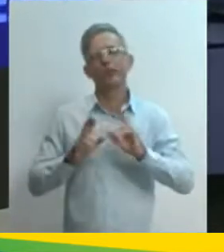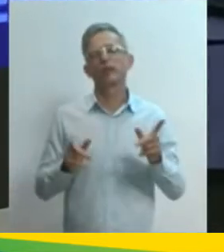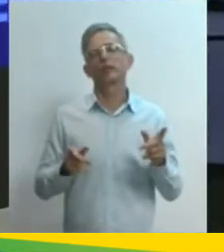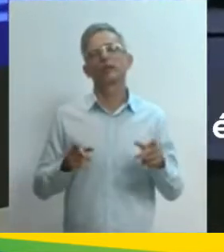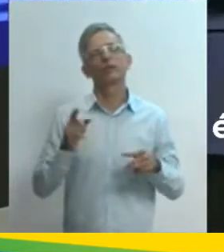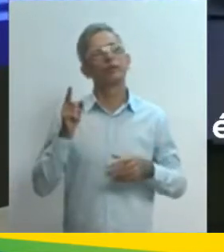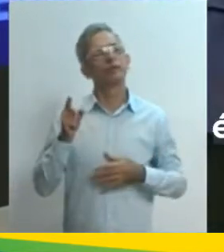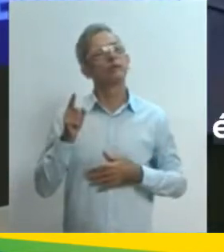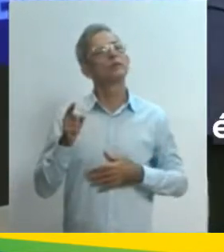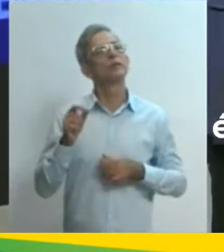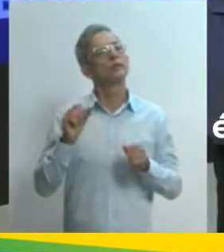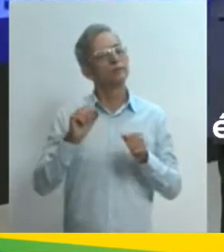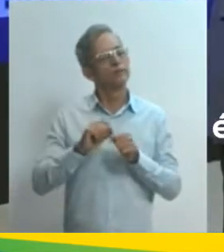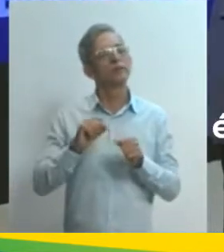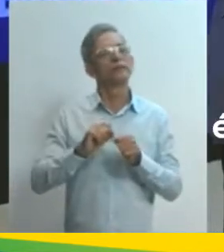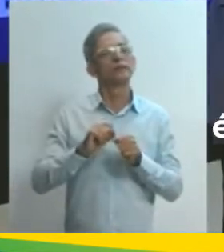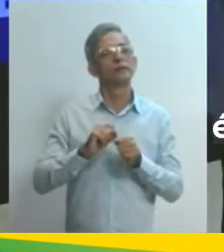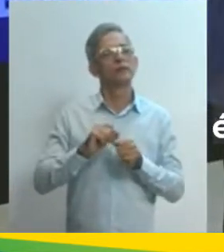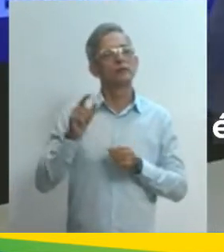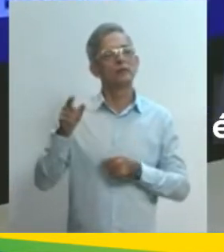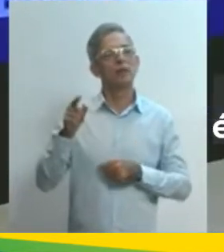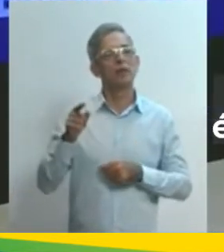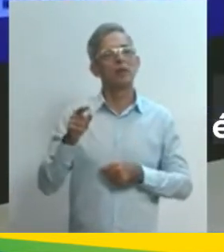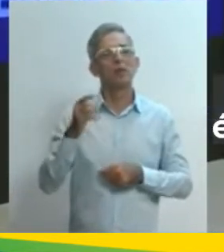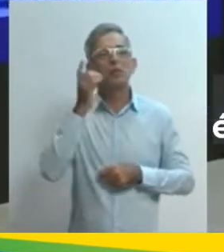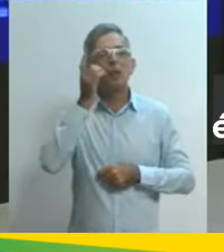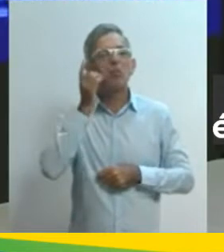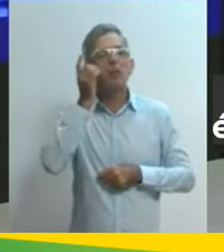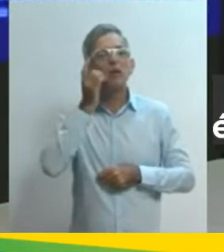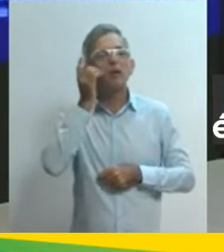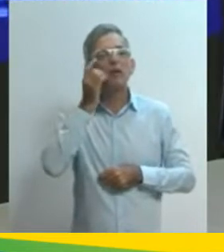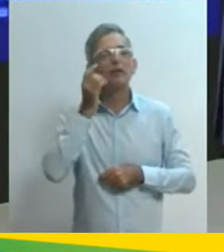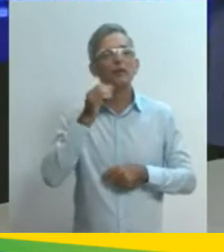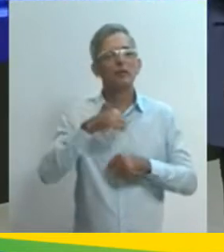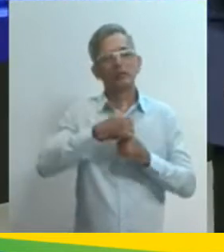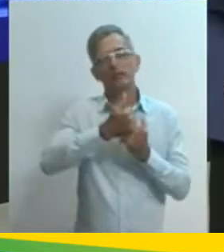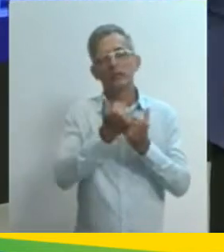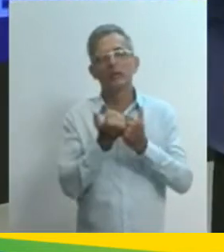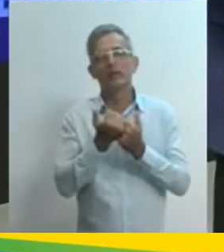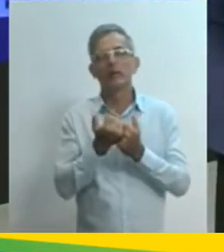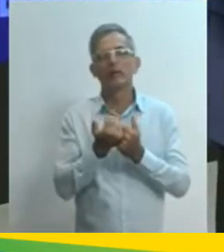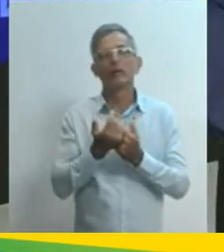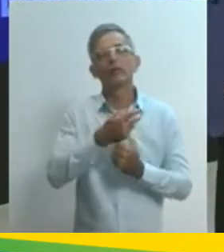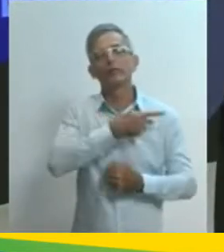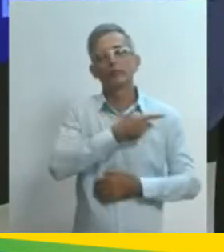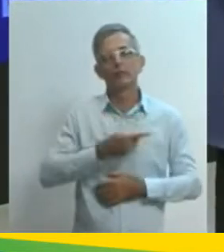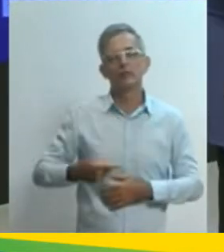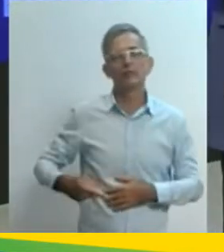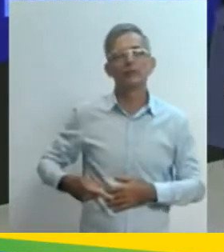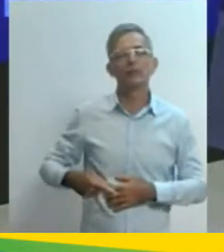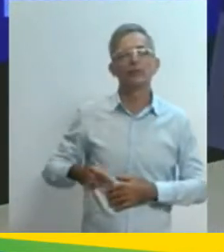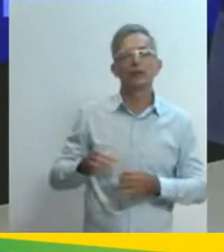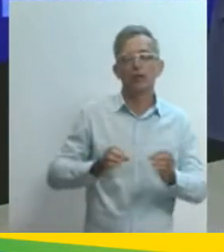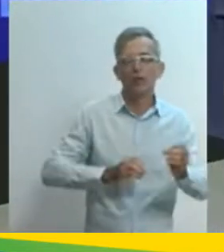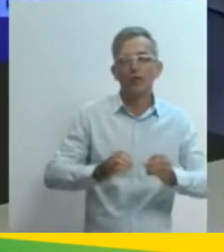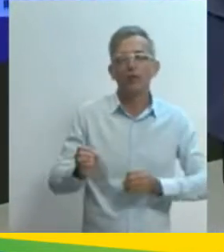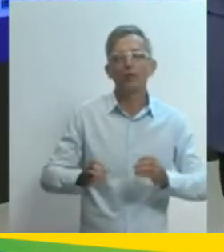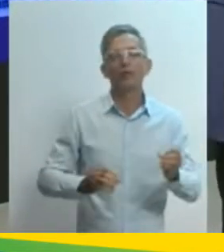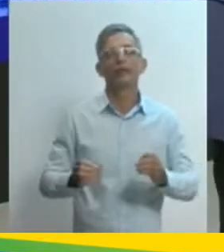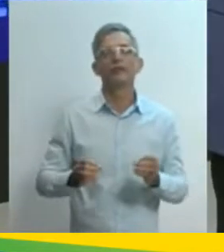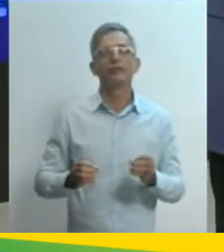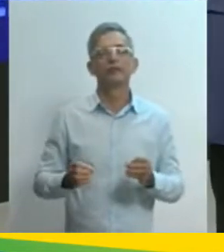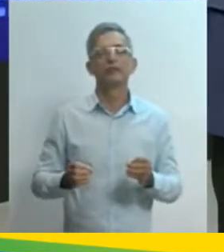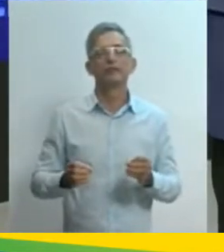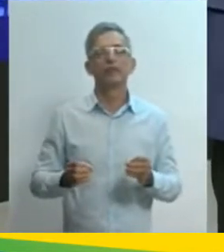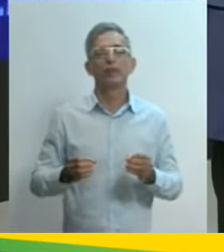tá colocando porque o Senhor é deputado é vice-presidente da comissão do orçamento e não consegue parar estudar o orçamento e dizer